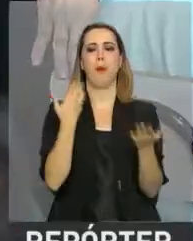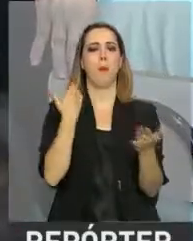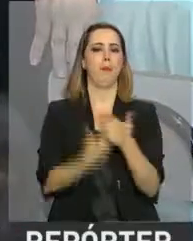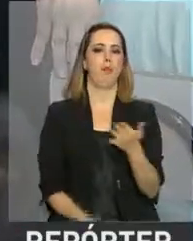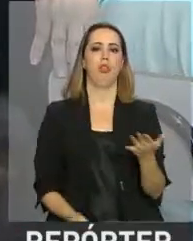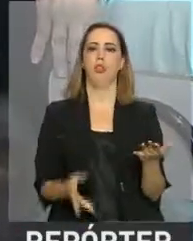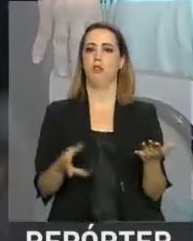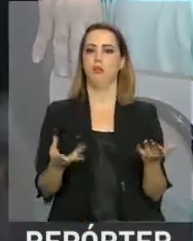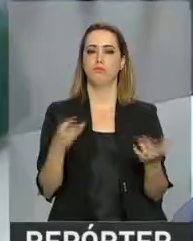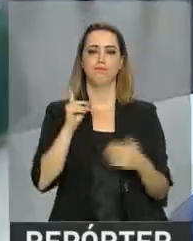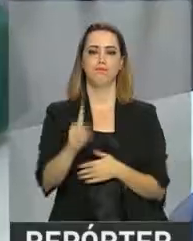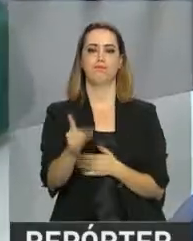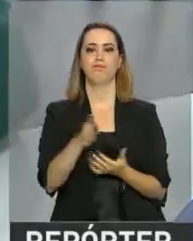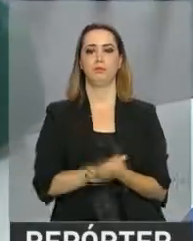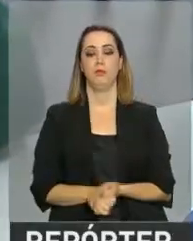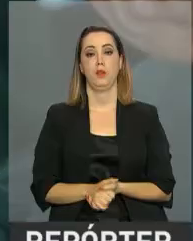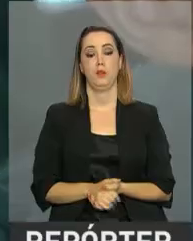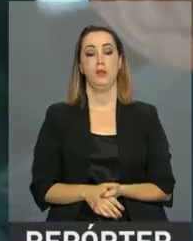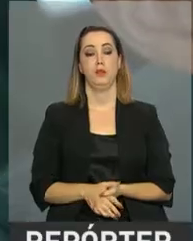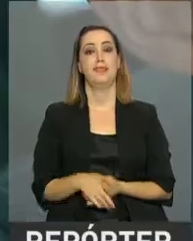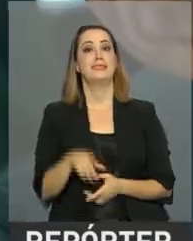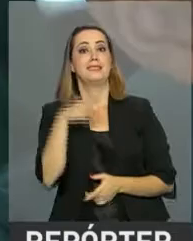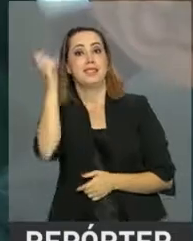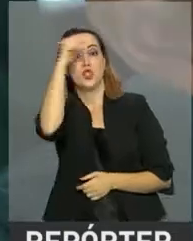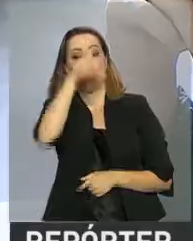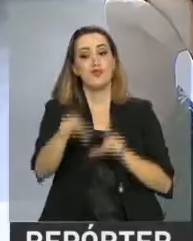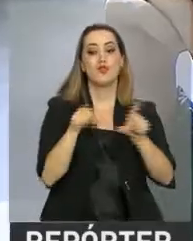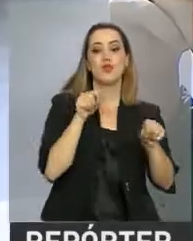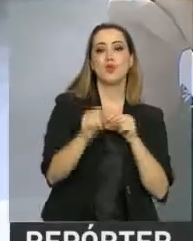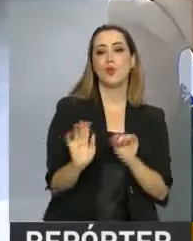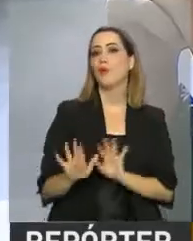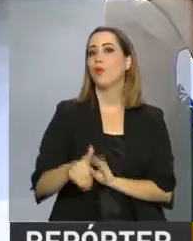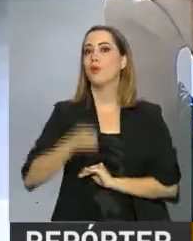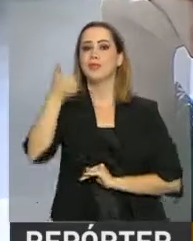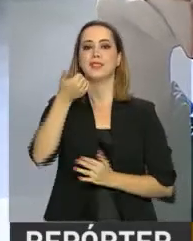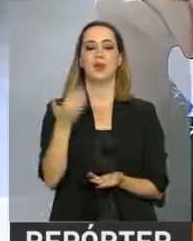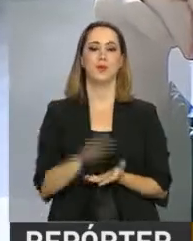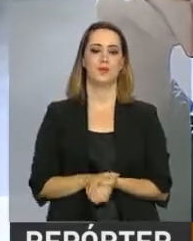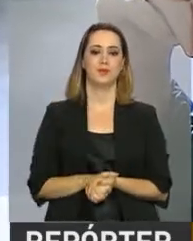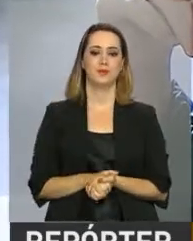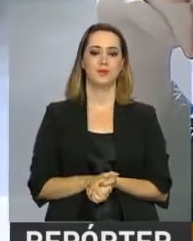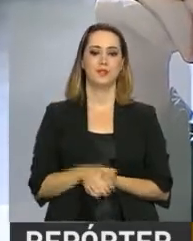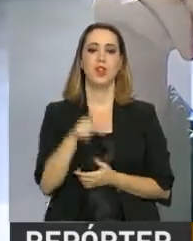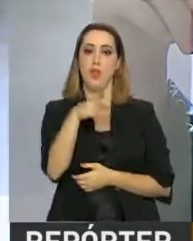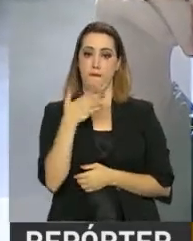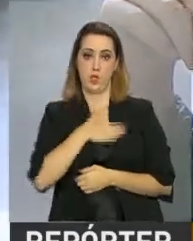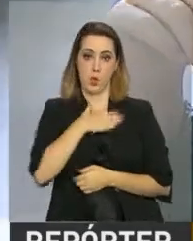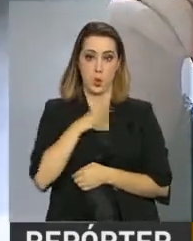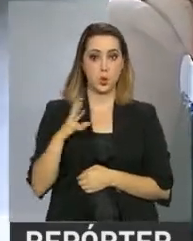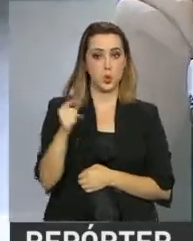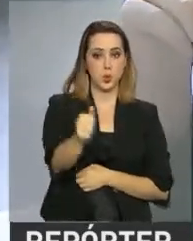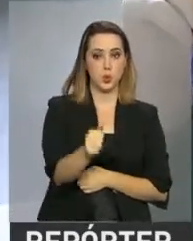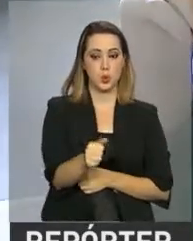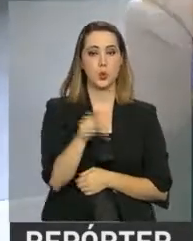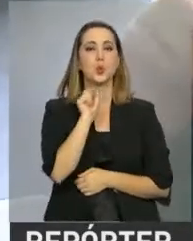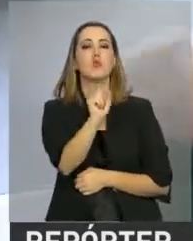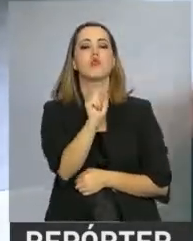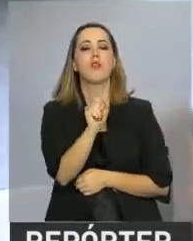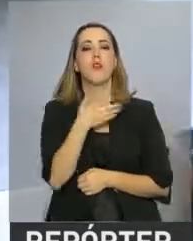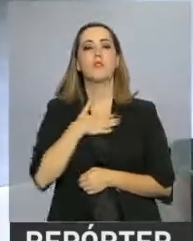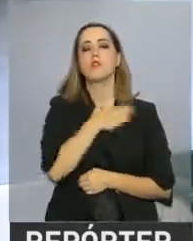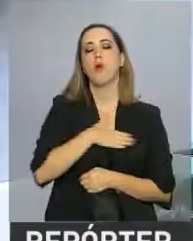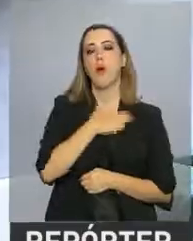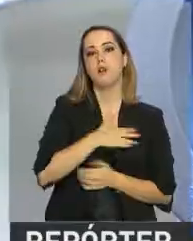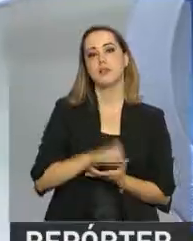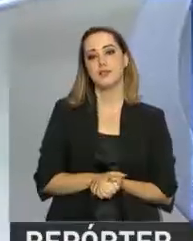as crianças o difícil é escolher o que eles gostam mais que gosta de tudo gosta de quê